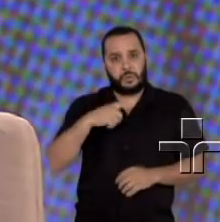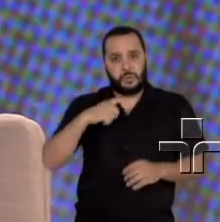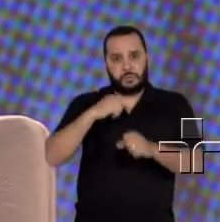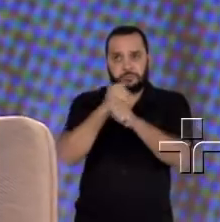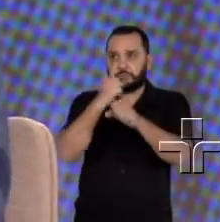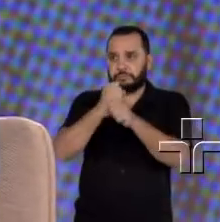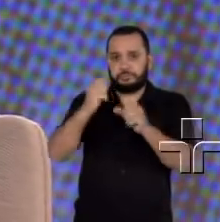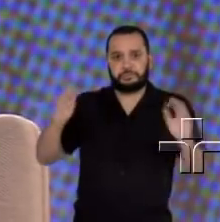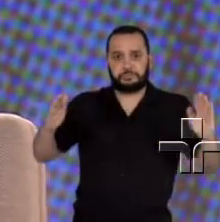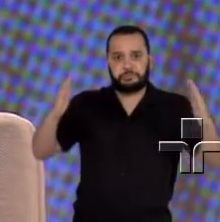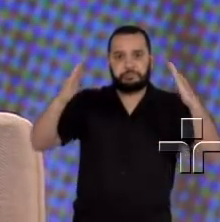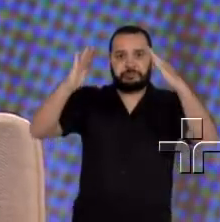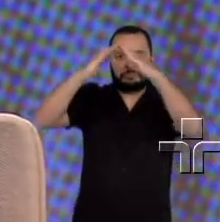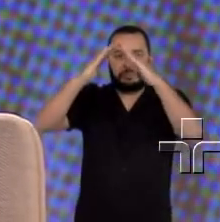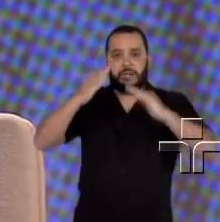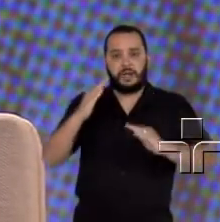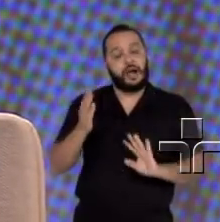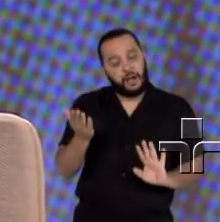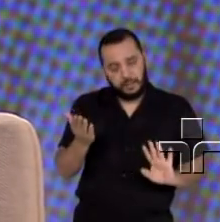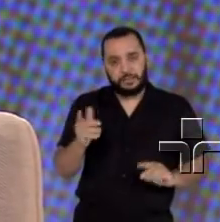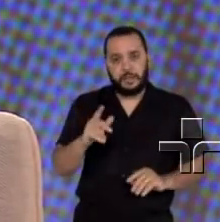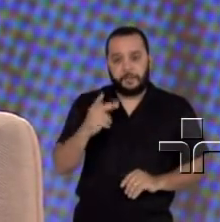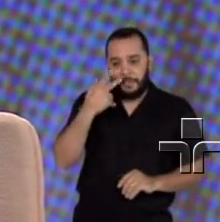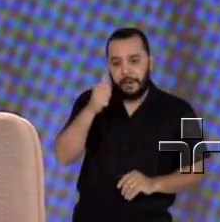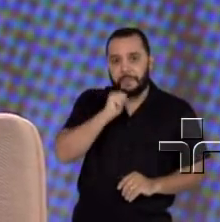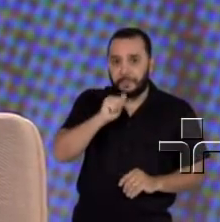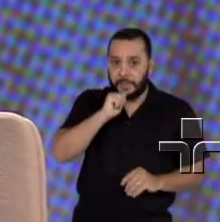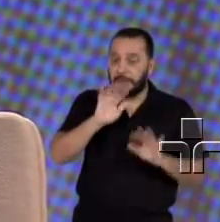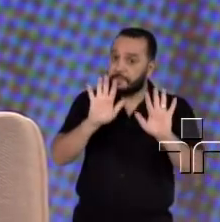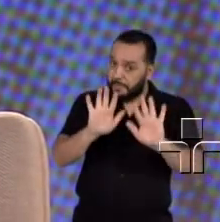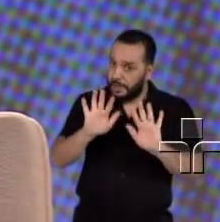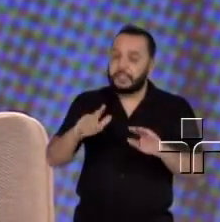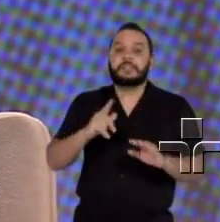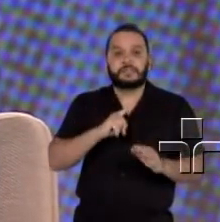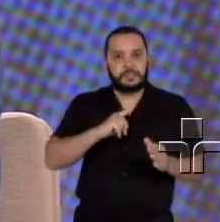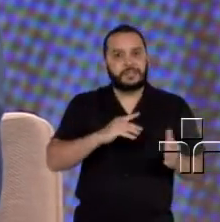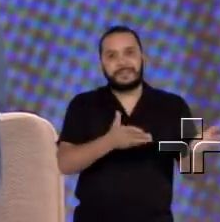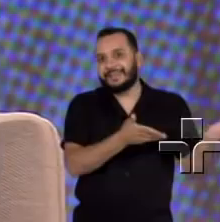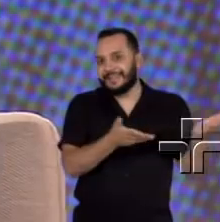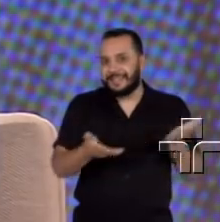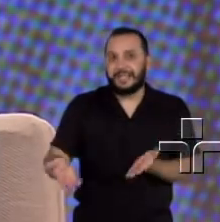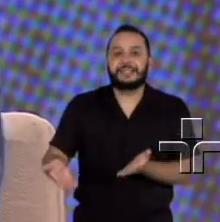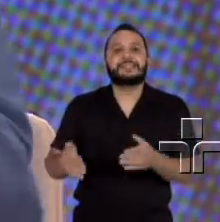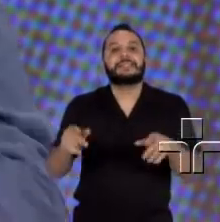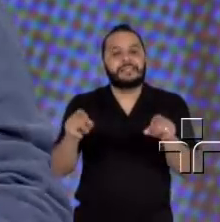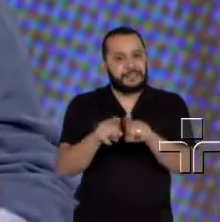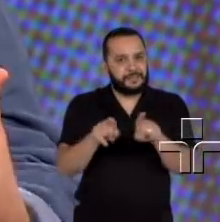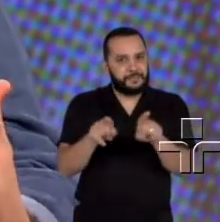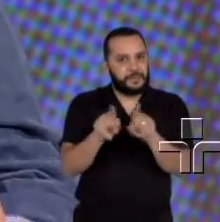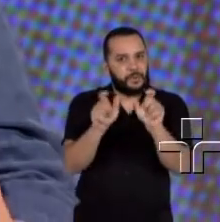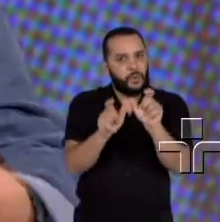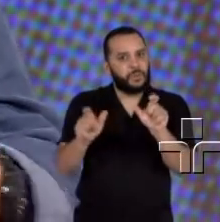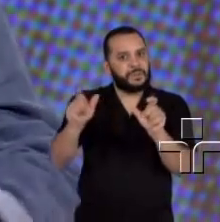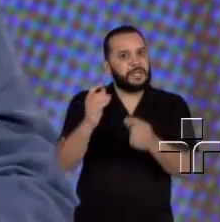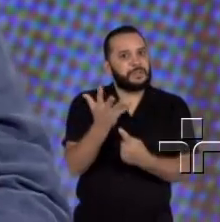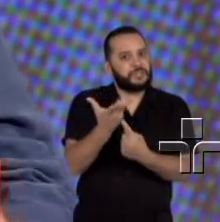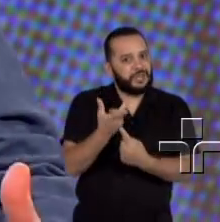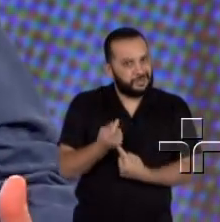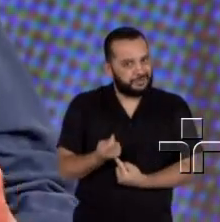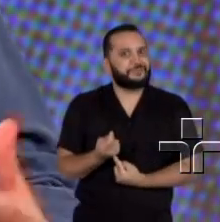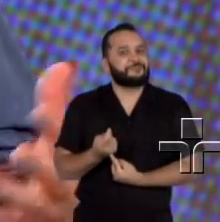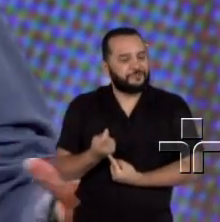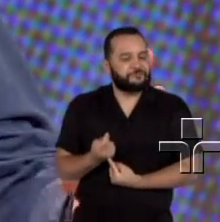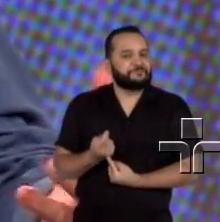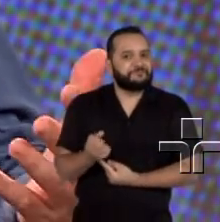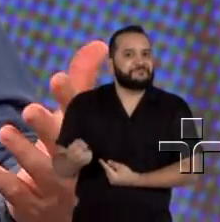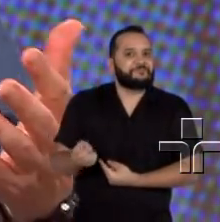Agora, é óbvio que com isso eles traziam um conceito de arte, quer dizer, a gente